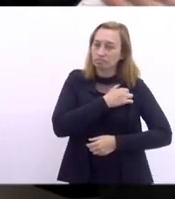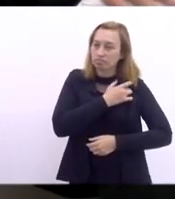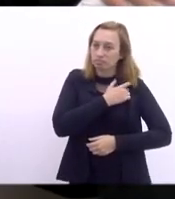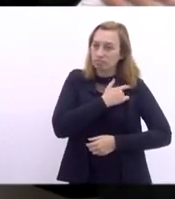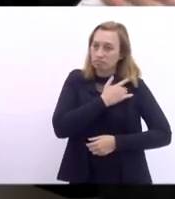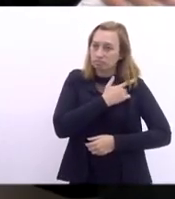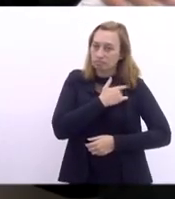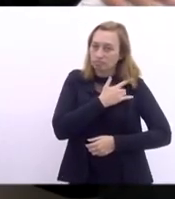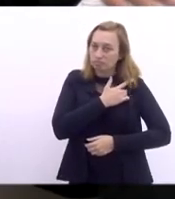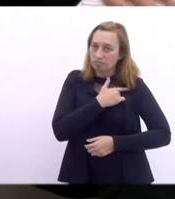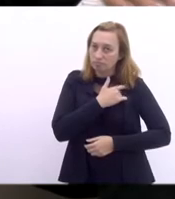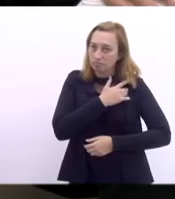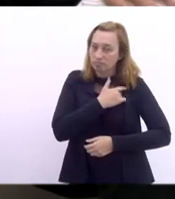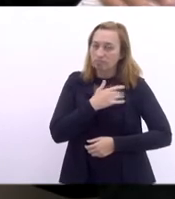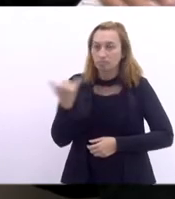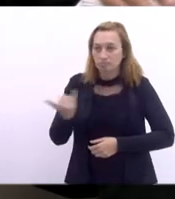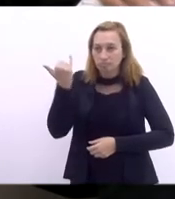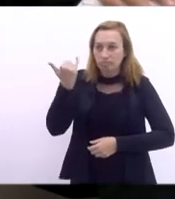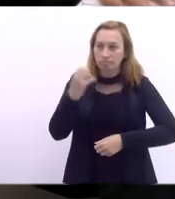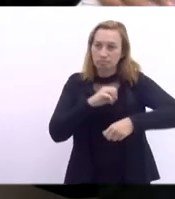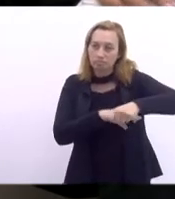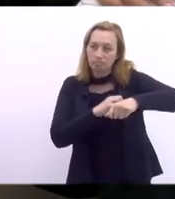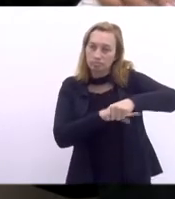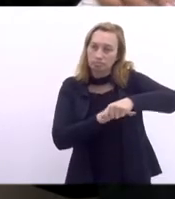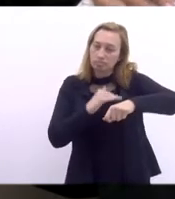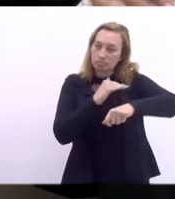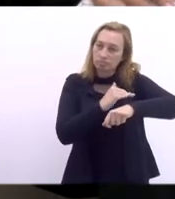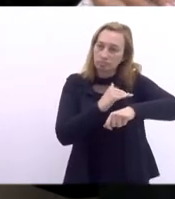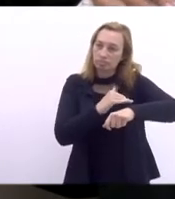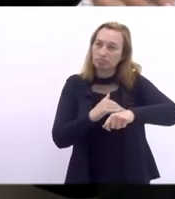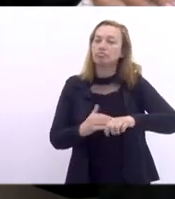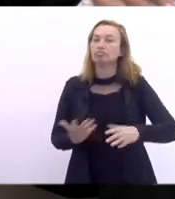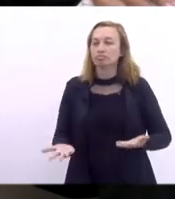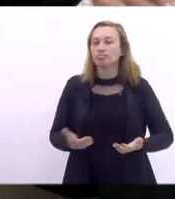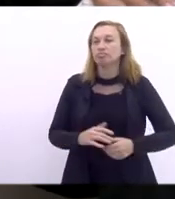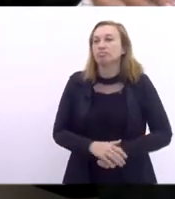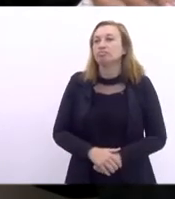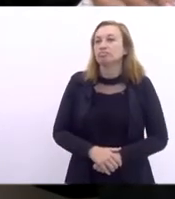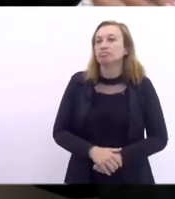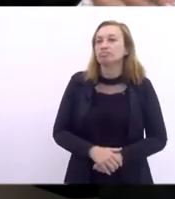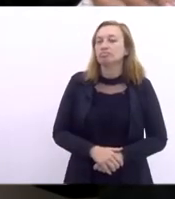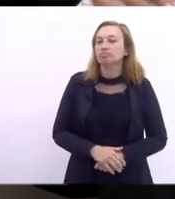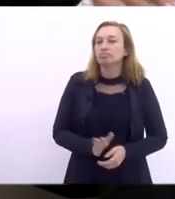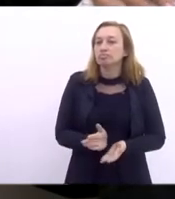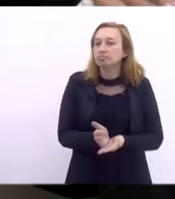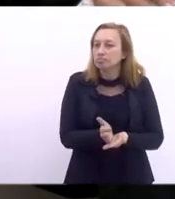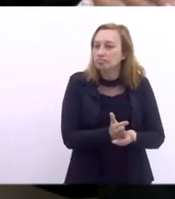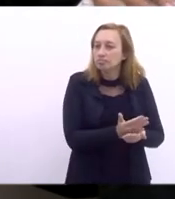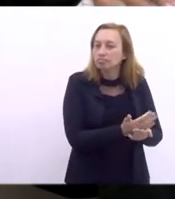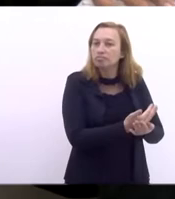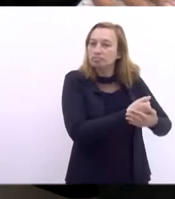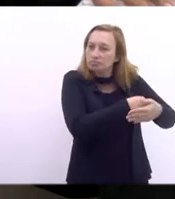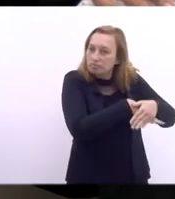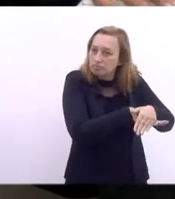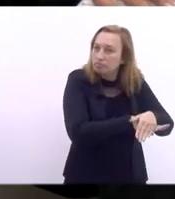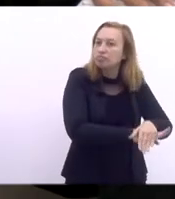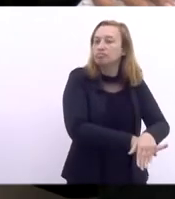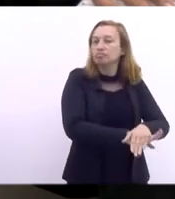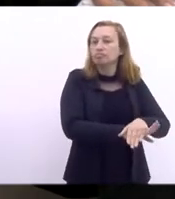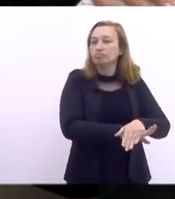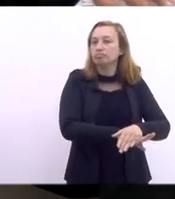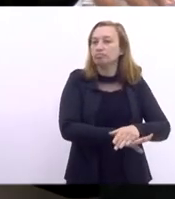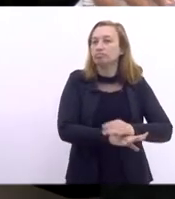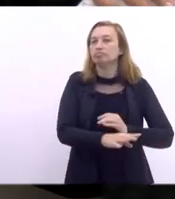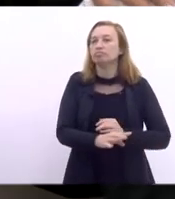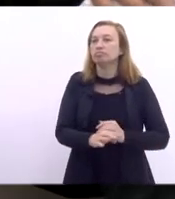essa se destaque para esse Fundo pelo menos absorver esses excesso para que anos que a receita não se